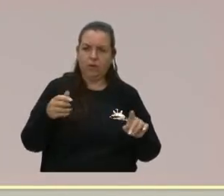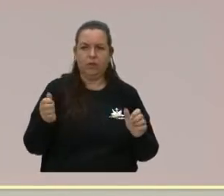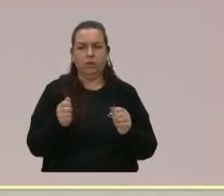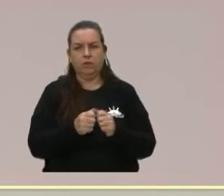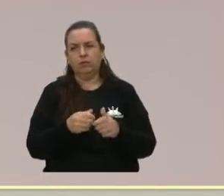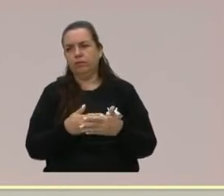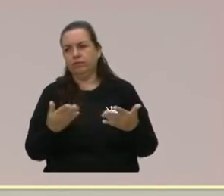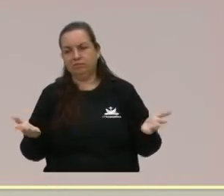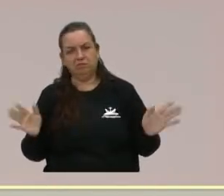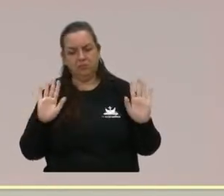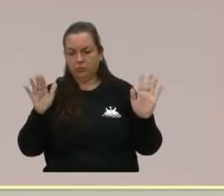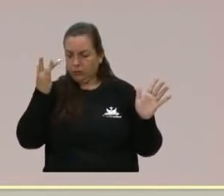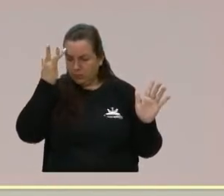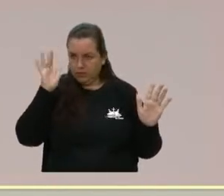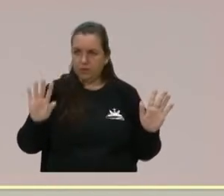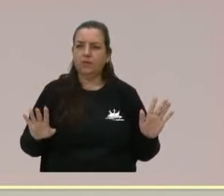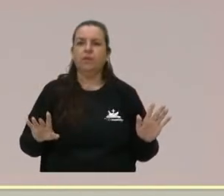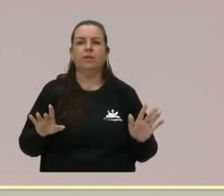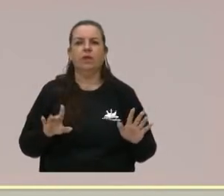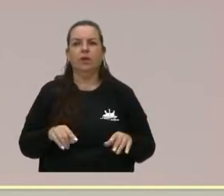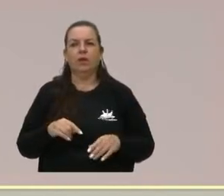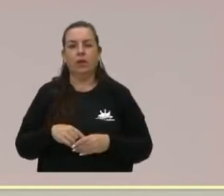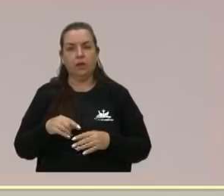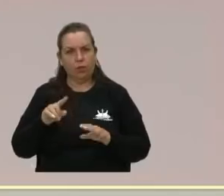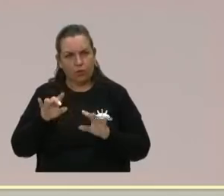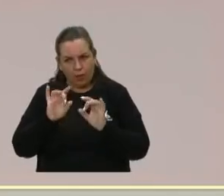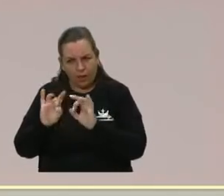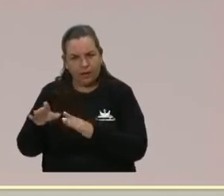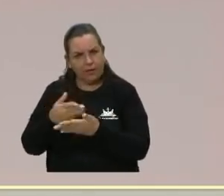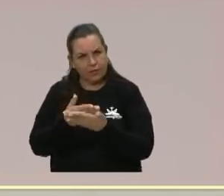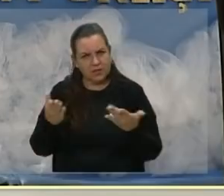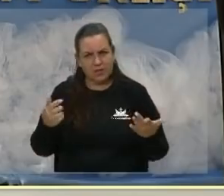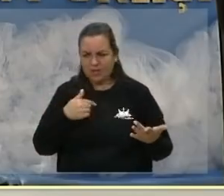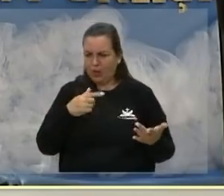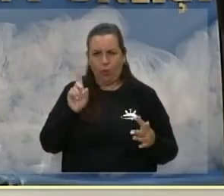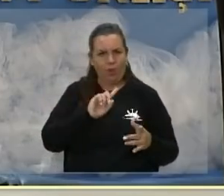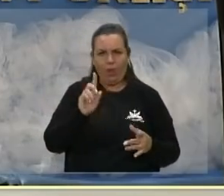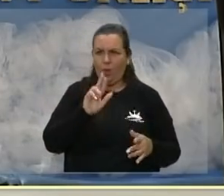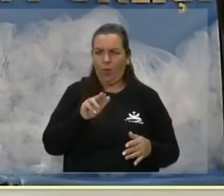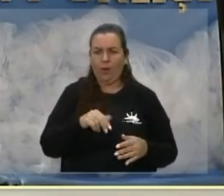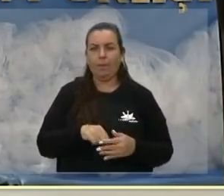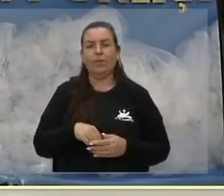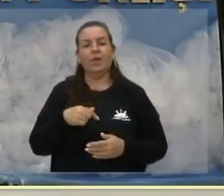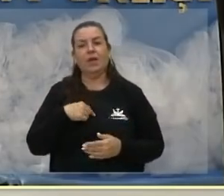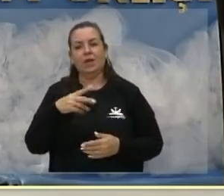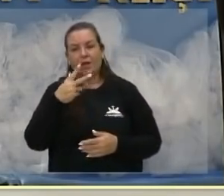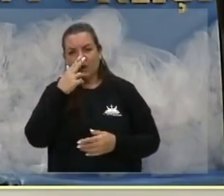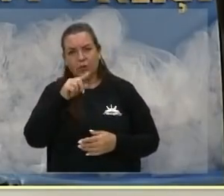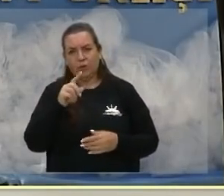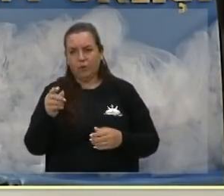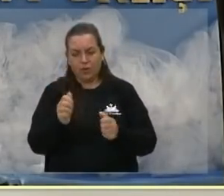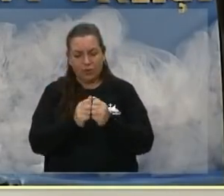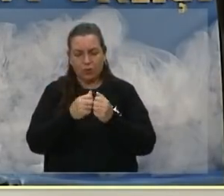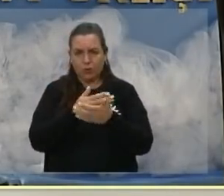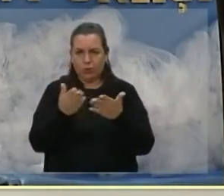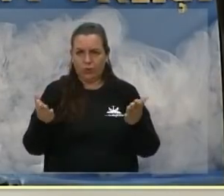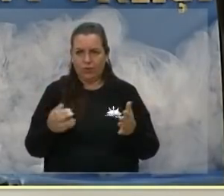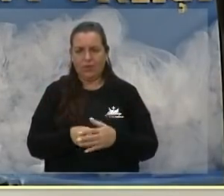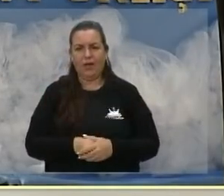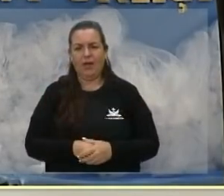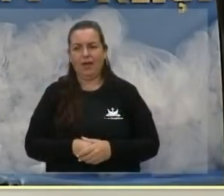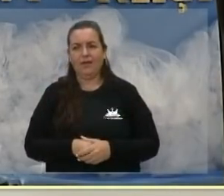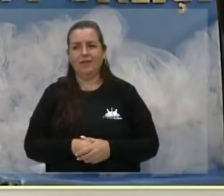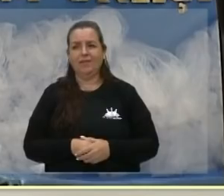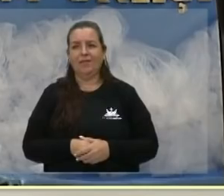a então mês que vem tem mais e se acha que eu vou largar você e se acha que eu não vou estar com você meu filho